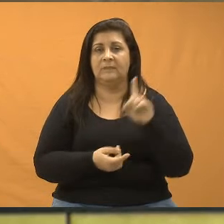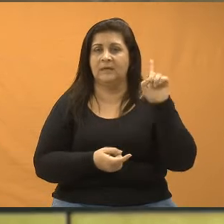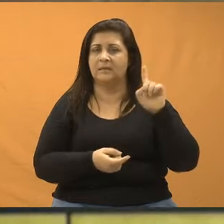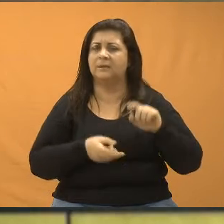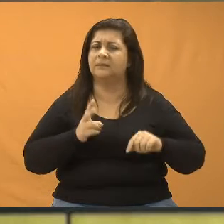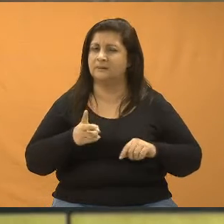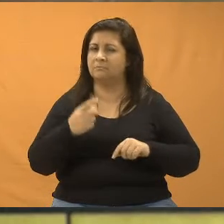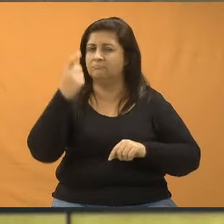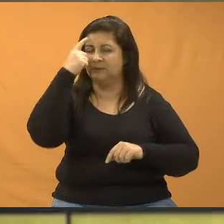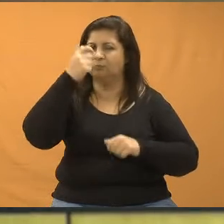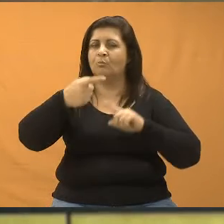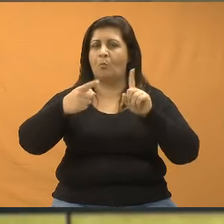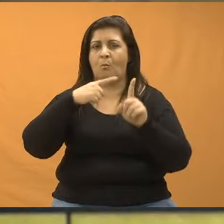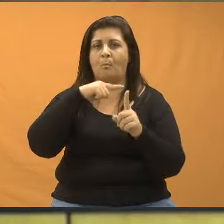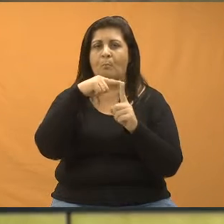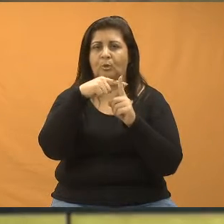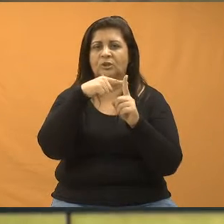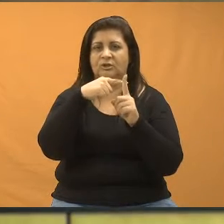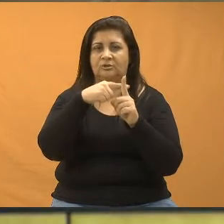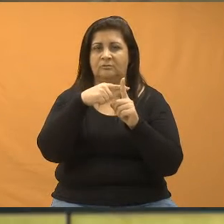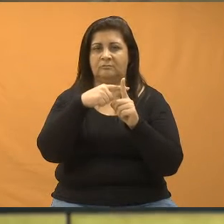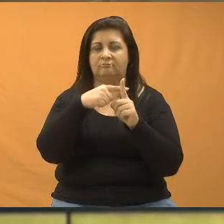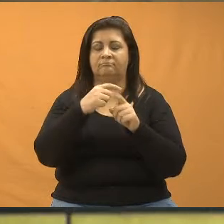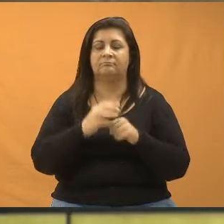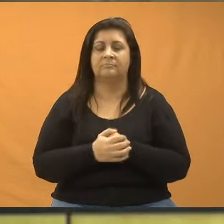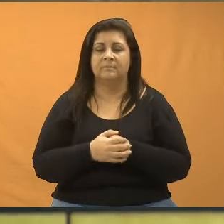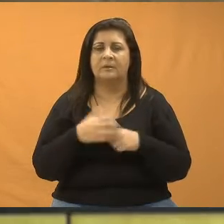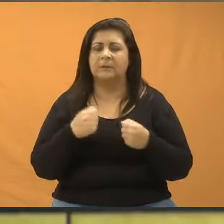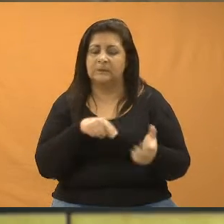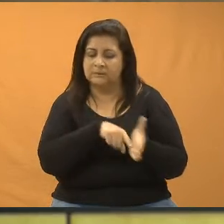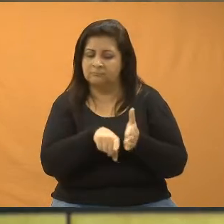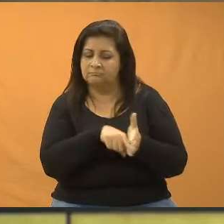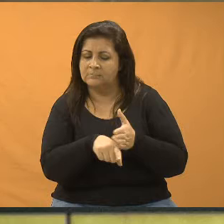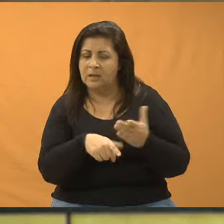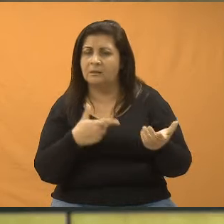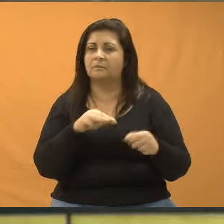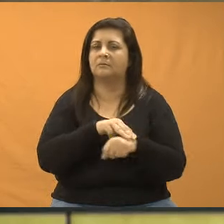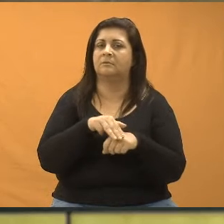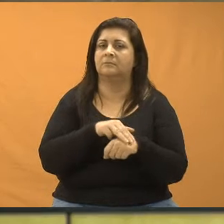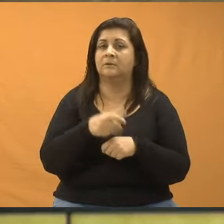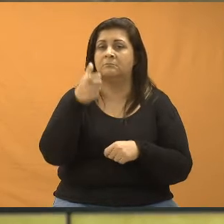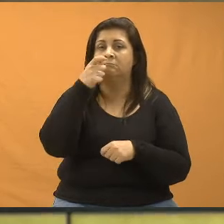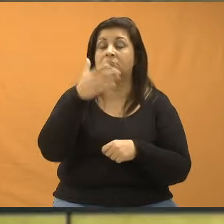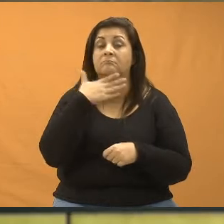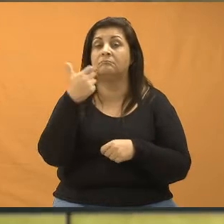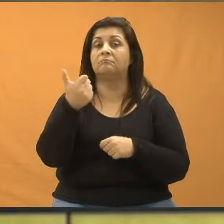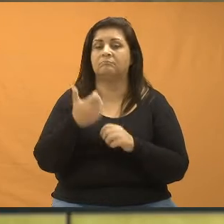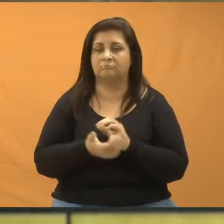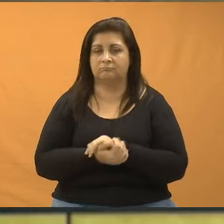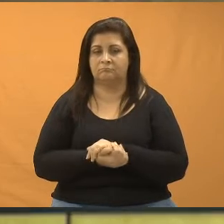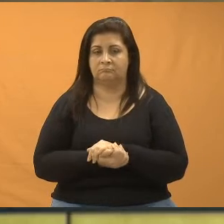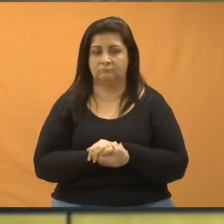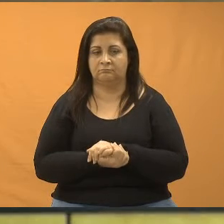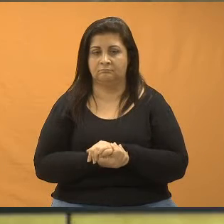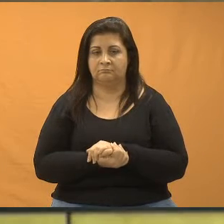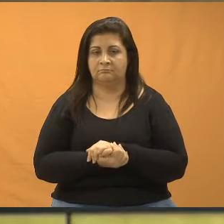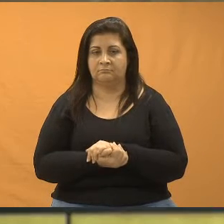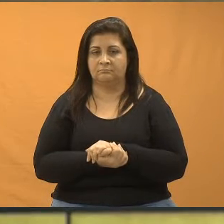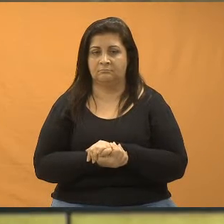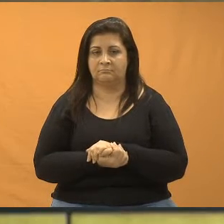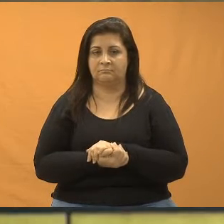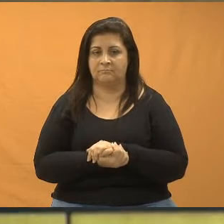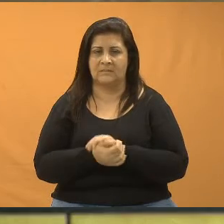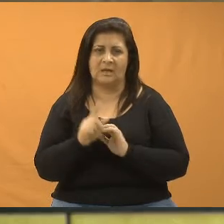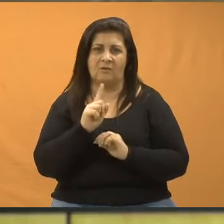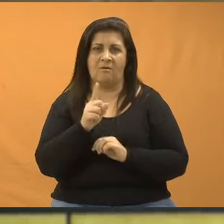otimista, eu acho que as discussões precisam ser levantadas e a gente amadurecer discussões para chegar a uma decisão melhor, que não é uma decisão